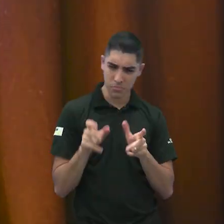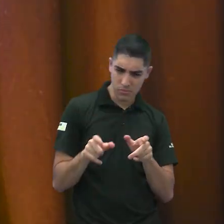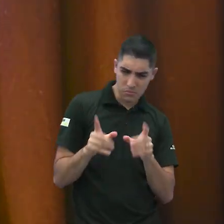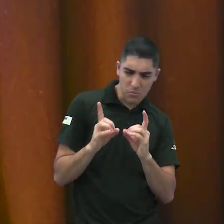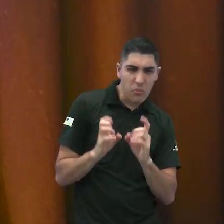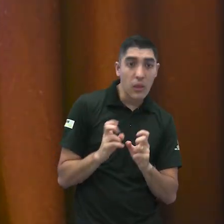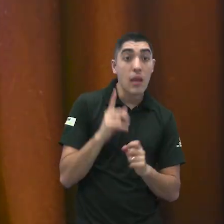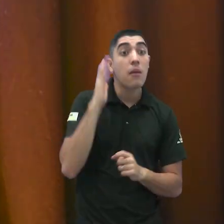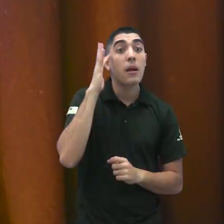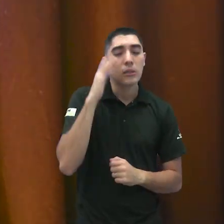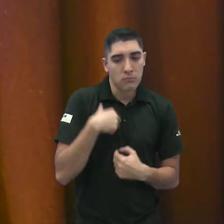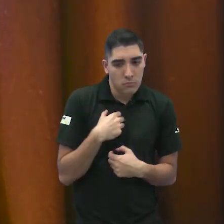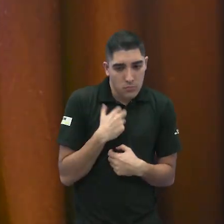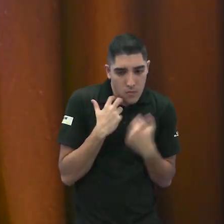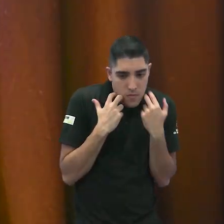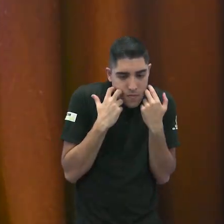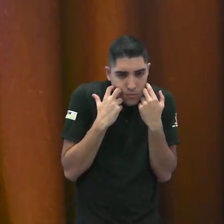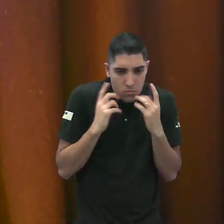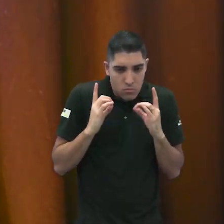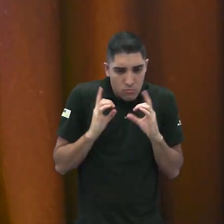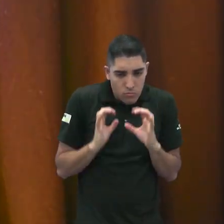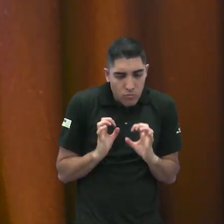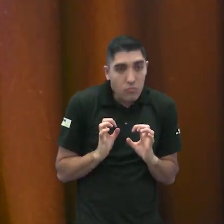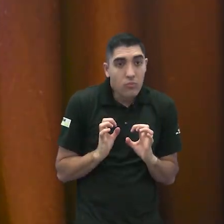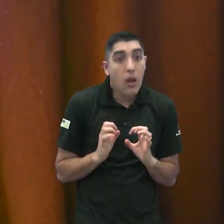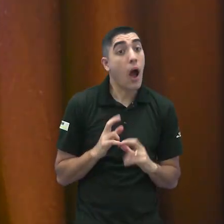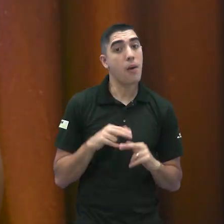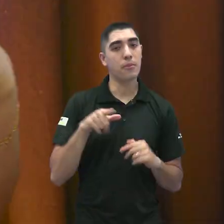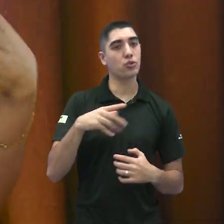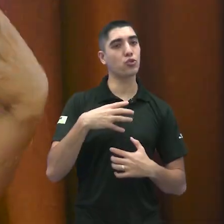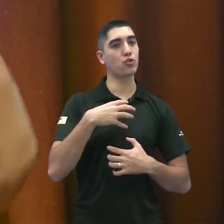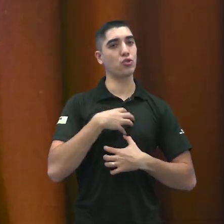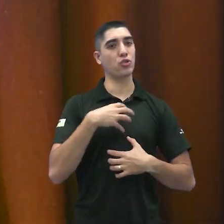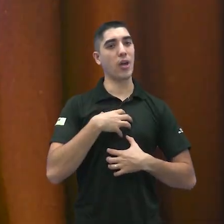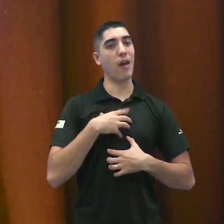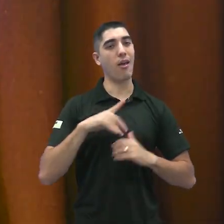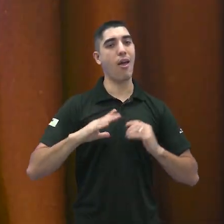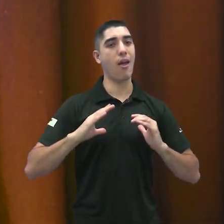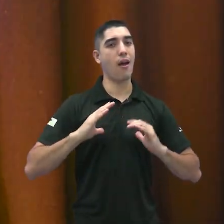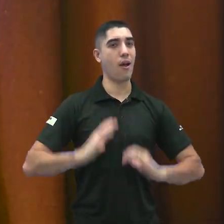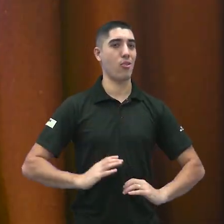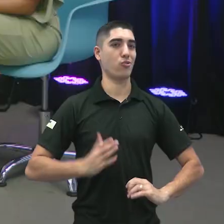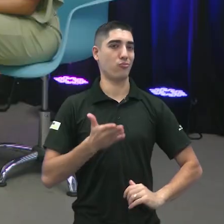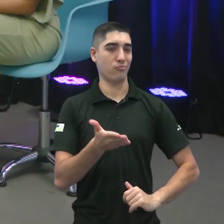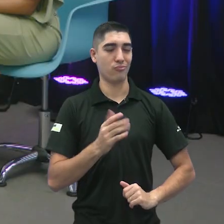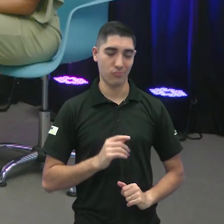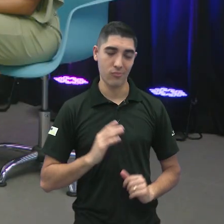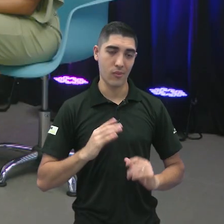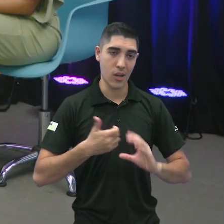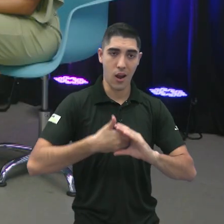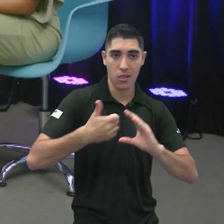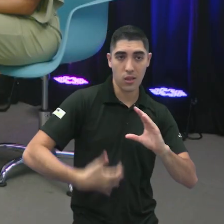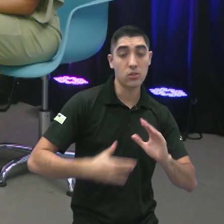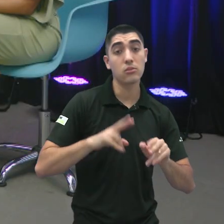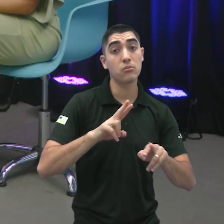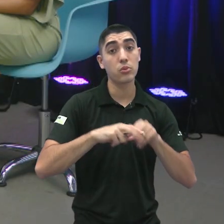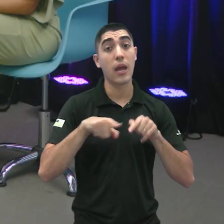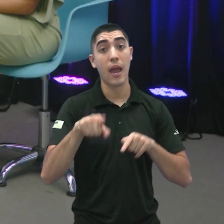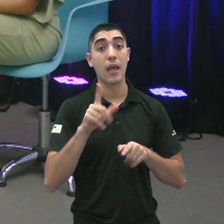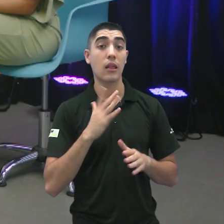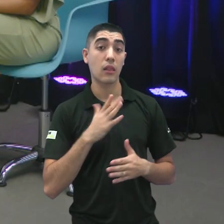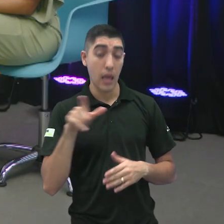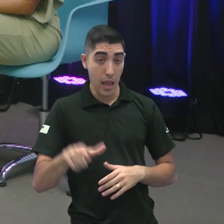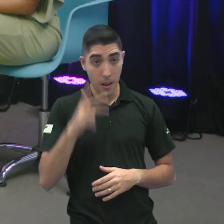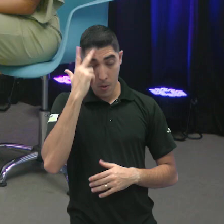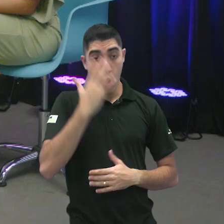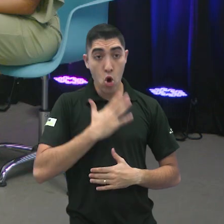criança tentando se segurar com o corpinho denso para que não escape nada. Então, ele desenvolve essas características no seu corpo. E aí vai ser uma pessoa do